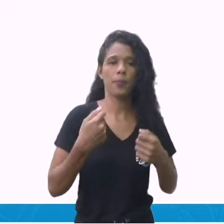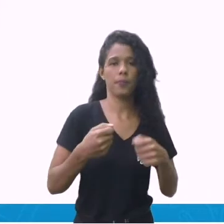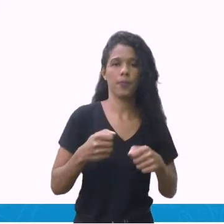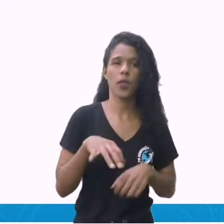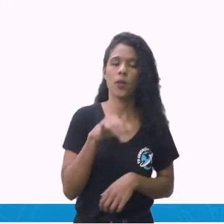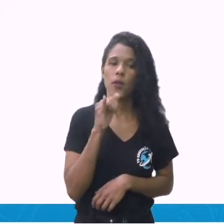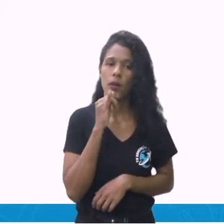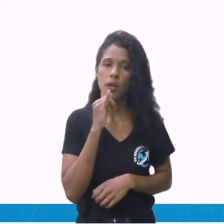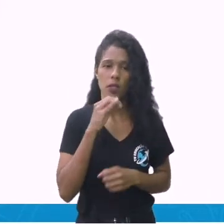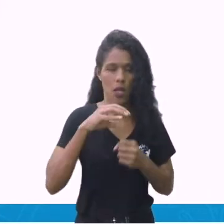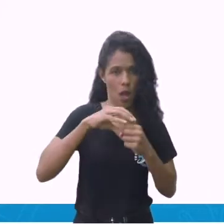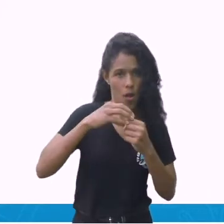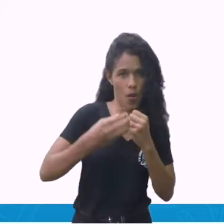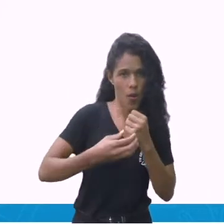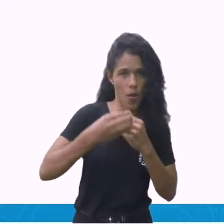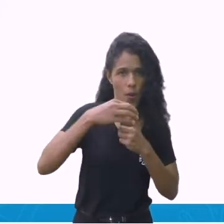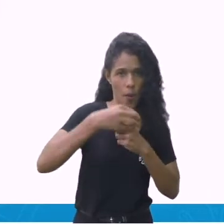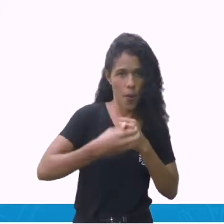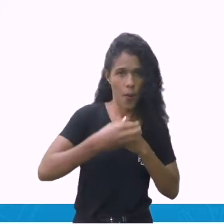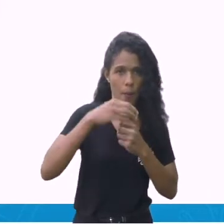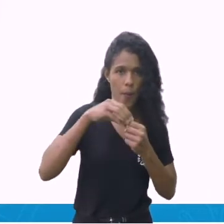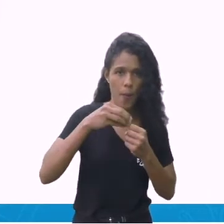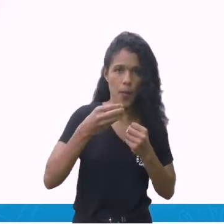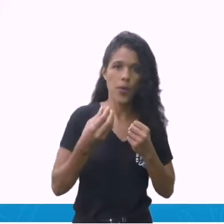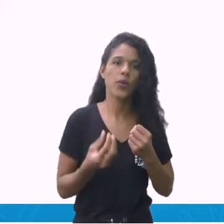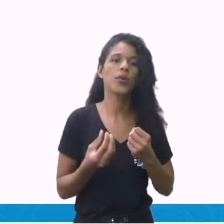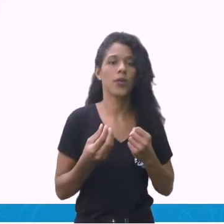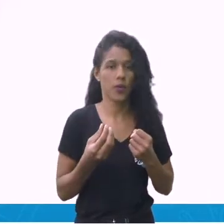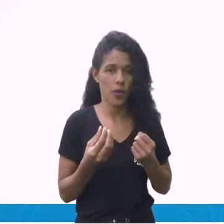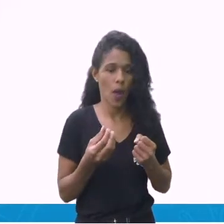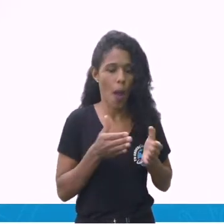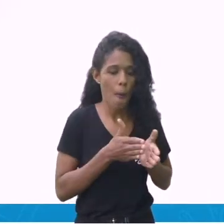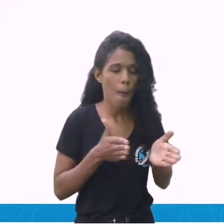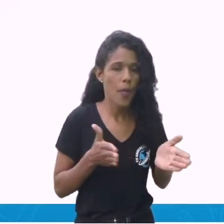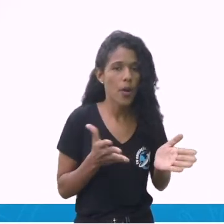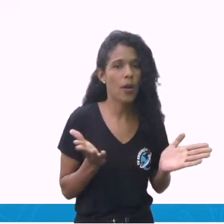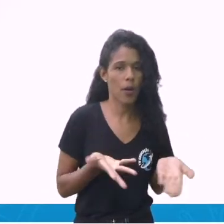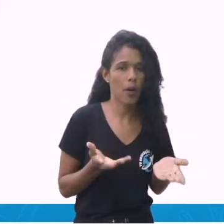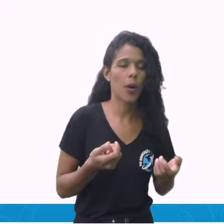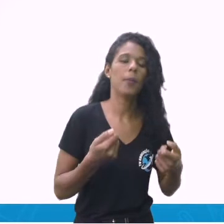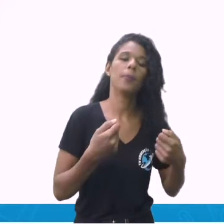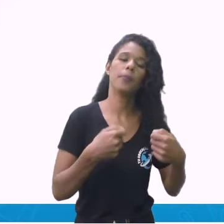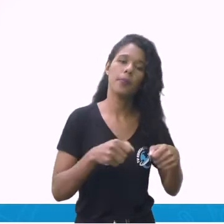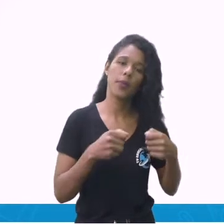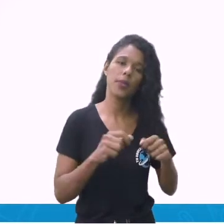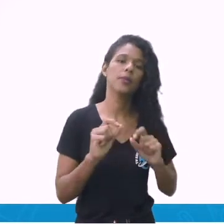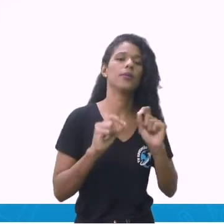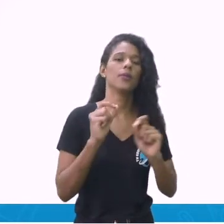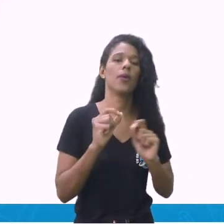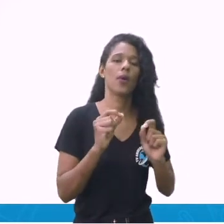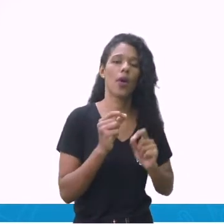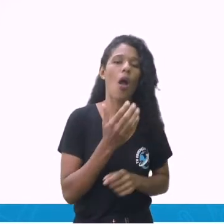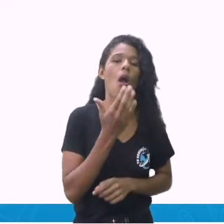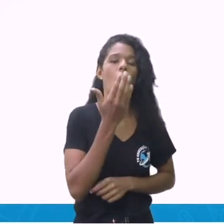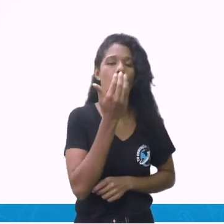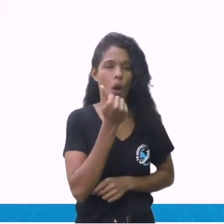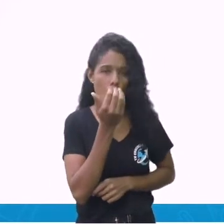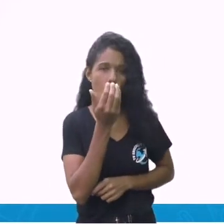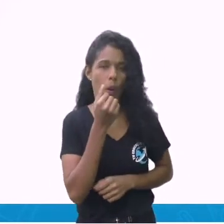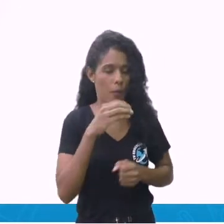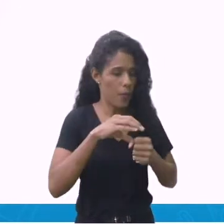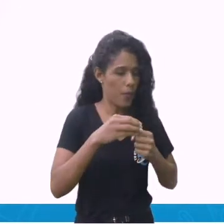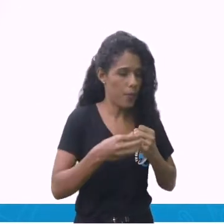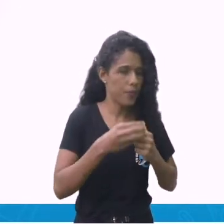morango. O morango vai estar mais caro, eu vou ingerir ele em menos quantidade, não é isso? Então,